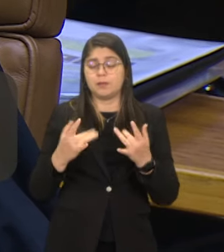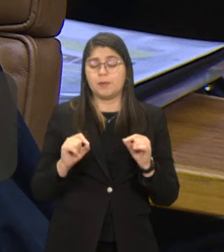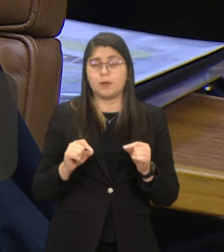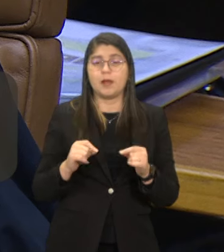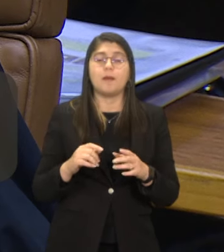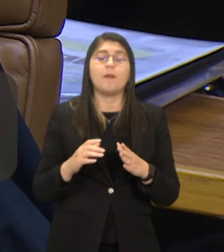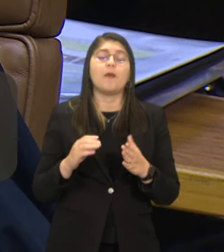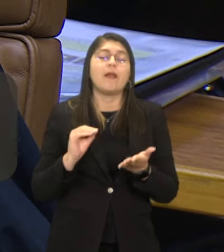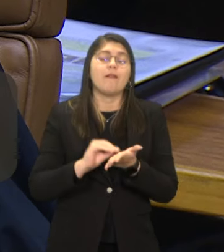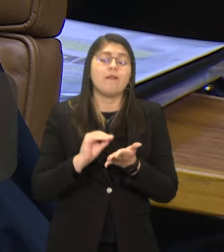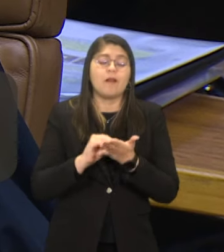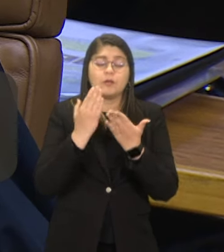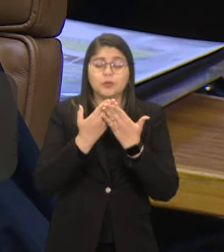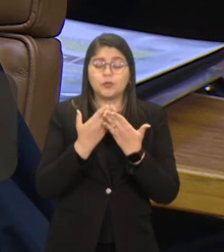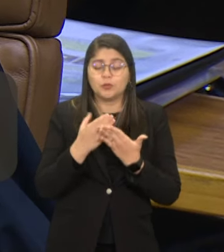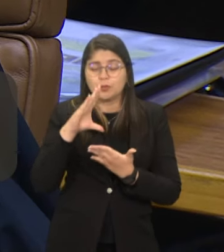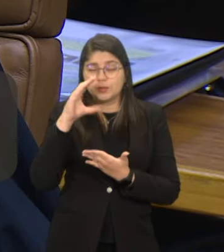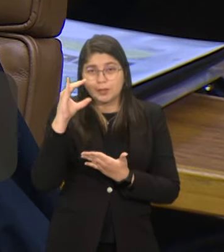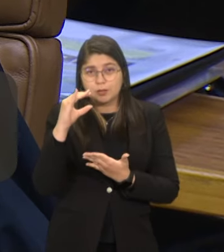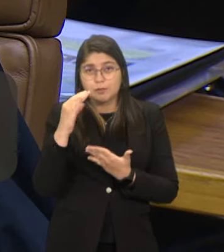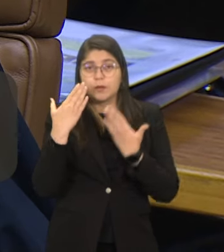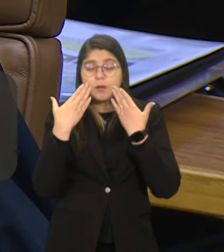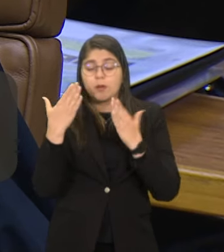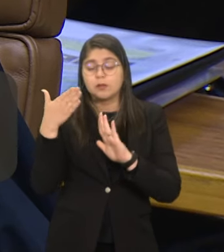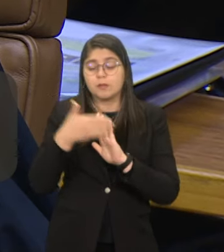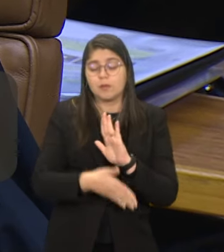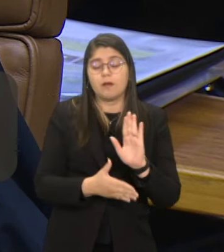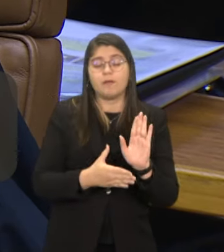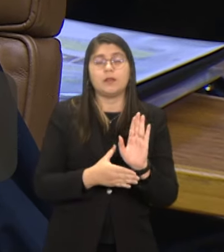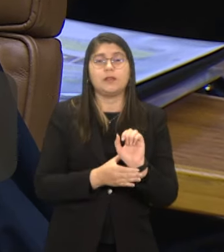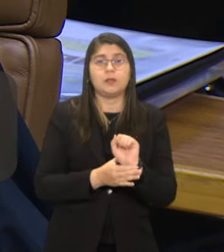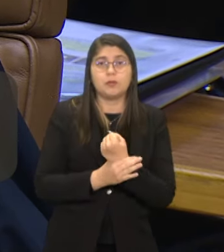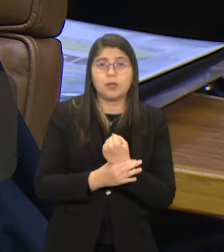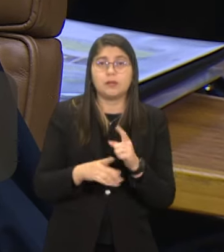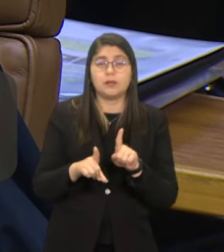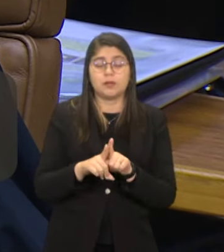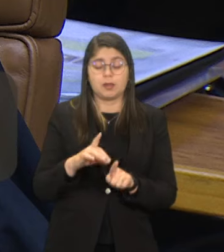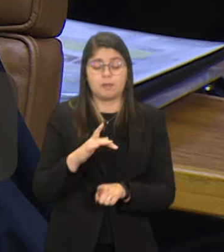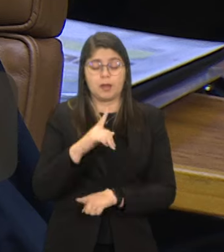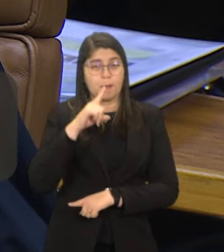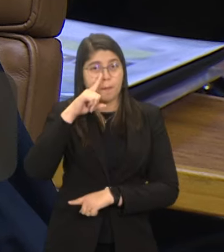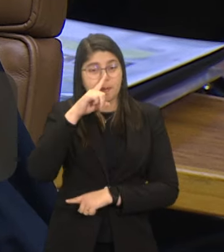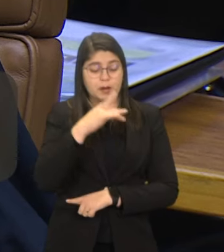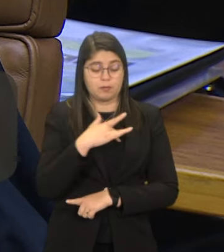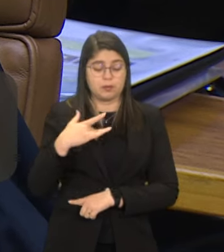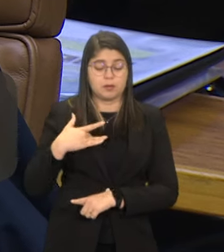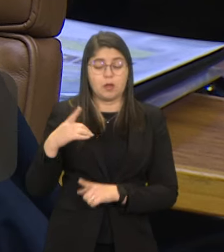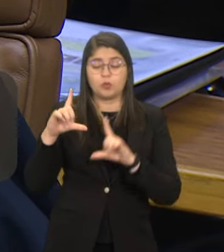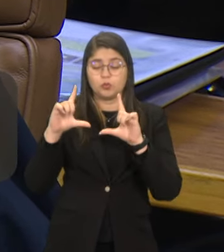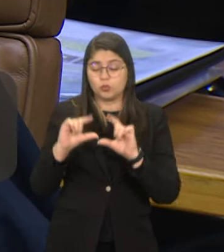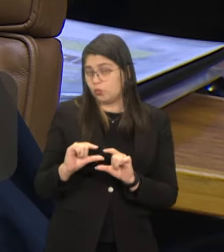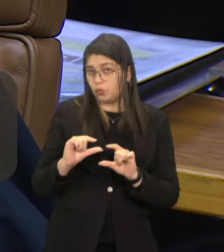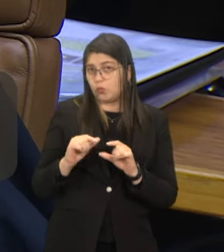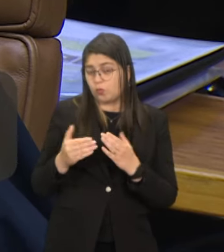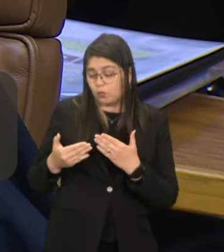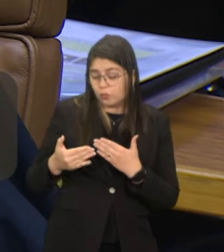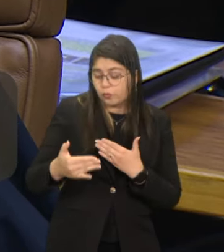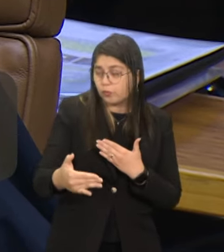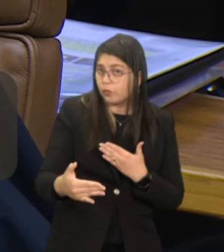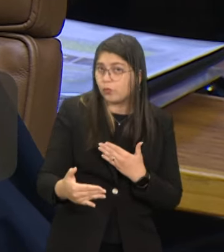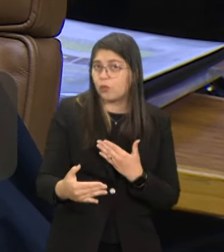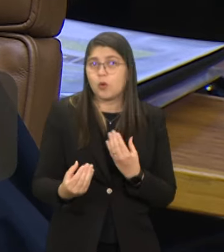estudos científicos que comprovem a segurança e reduzidos riscos de dano à saúde, mormente no médio e longo prazo, não vejo